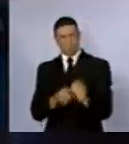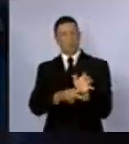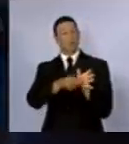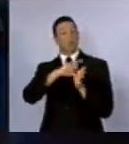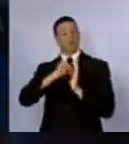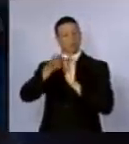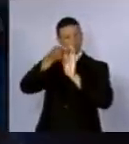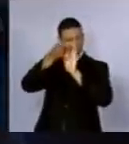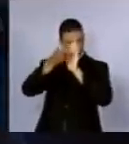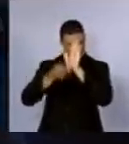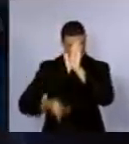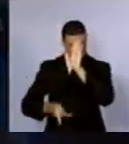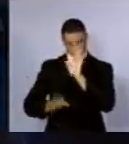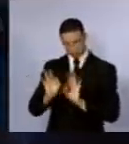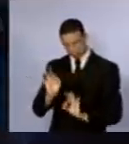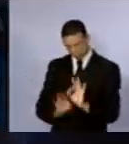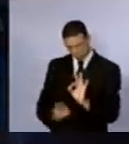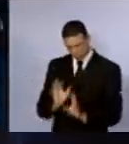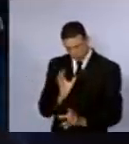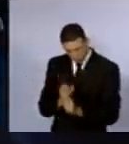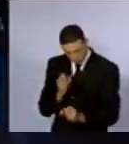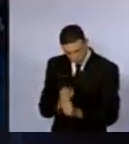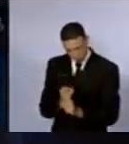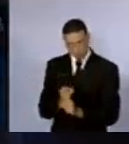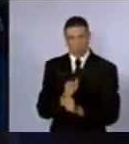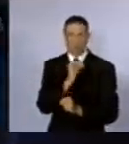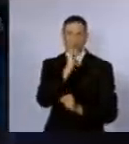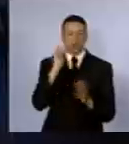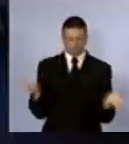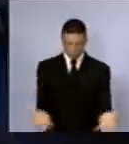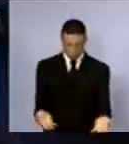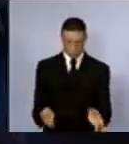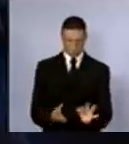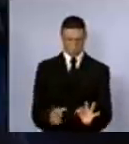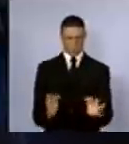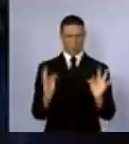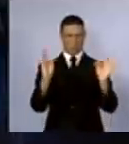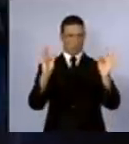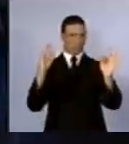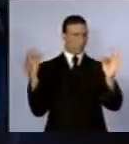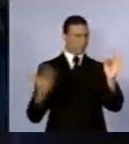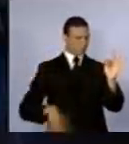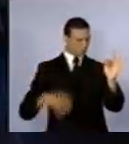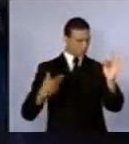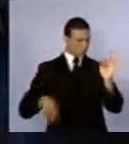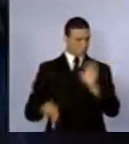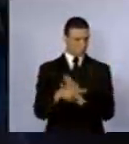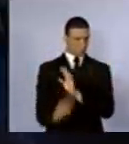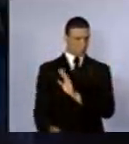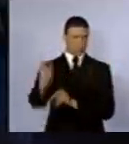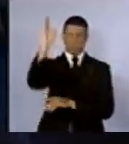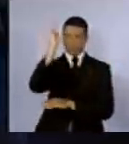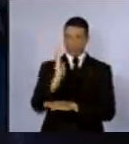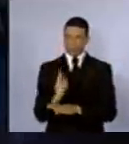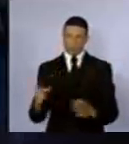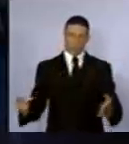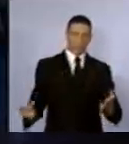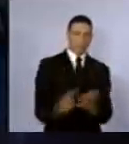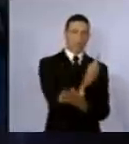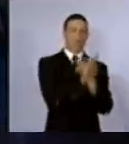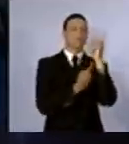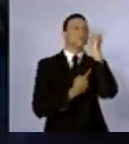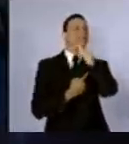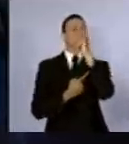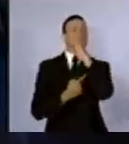fase de projeto, antes da linha entrar em operação. E hoje, com a tecnologia disponível, né, no Brasil, o erro é